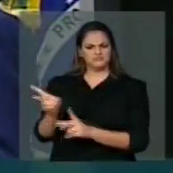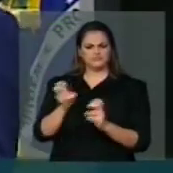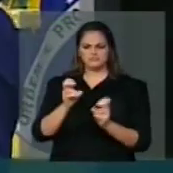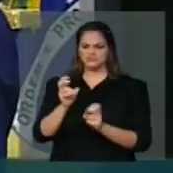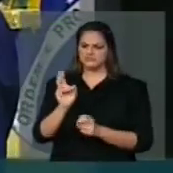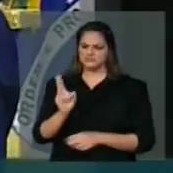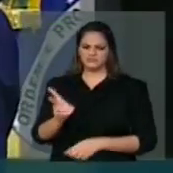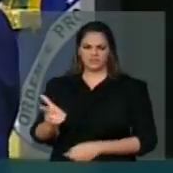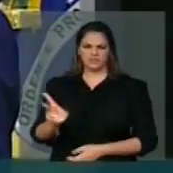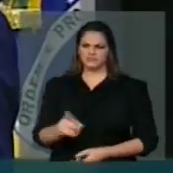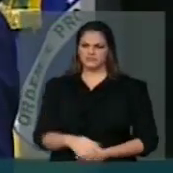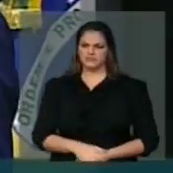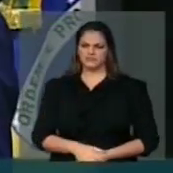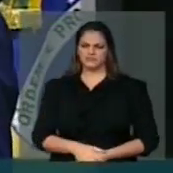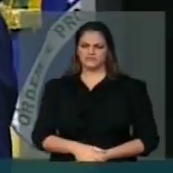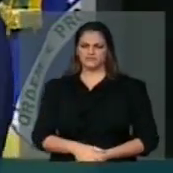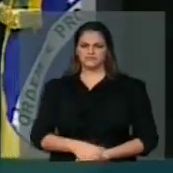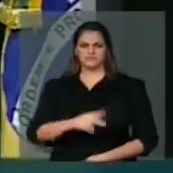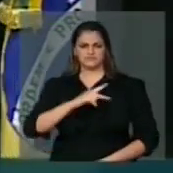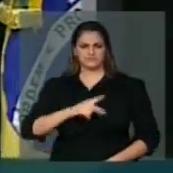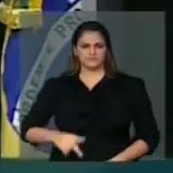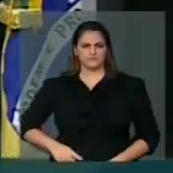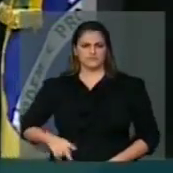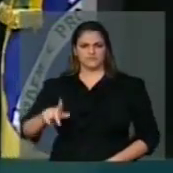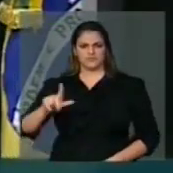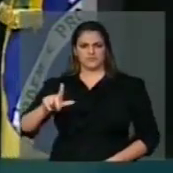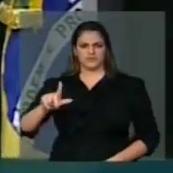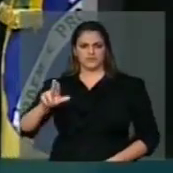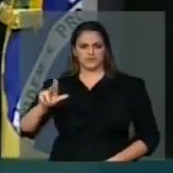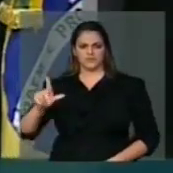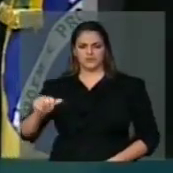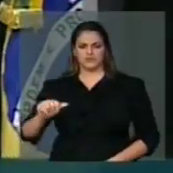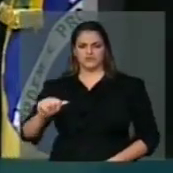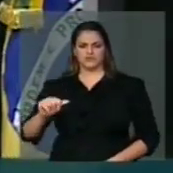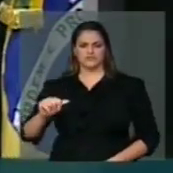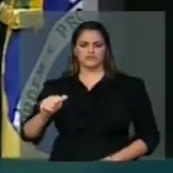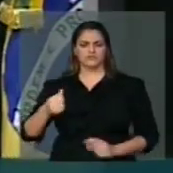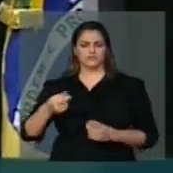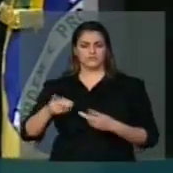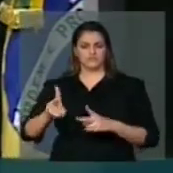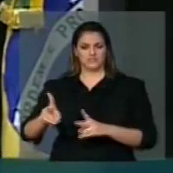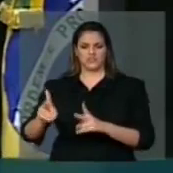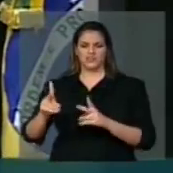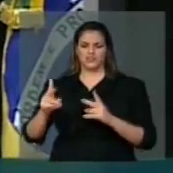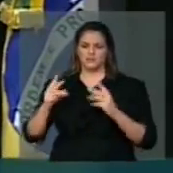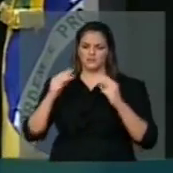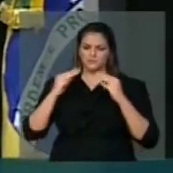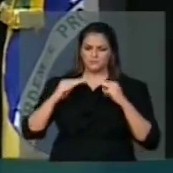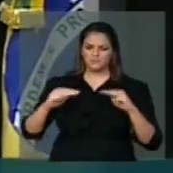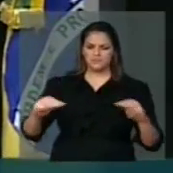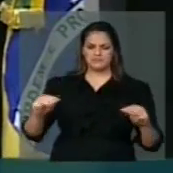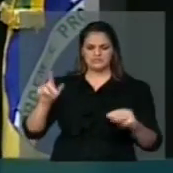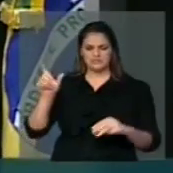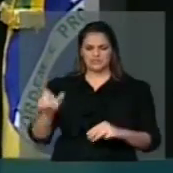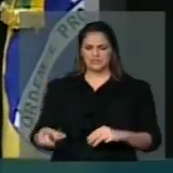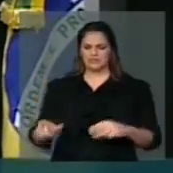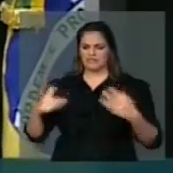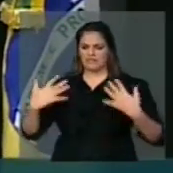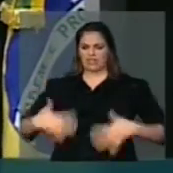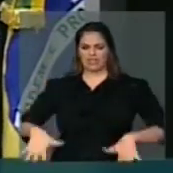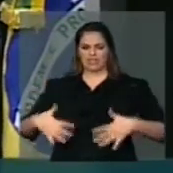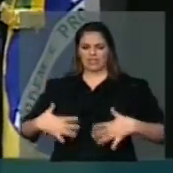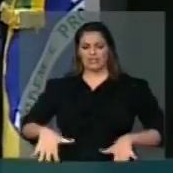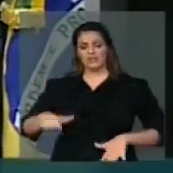O presidente Lula, nessas suas permanentes mensagens de desespero,